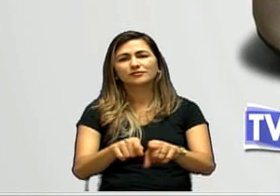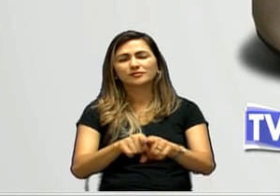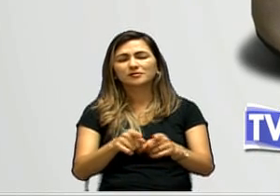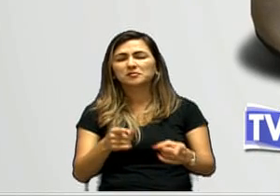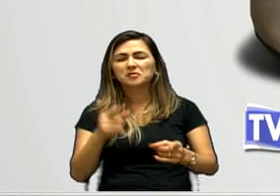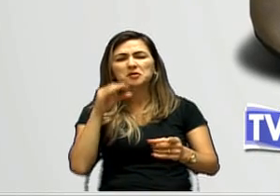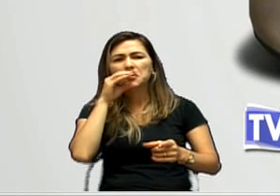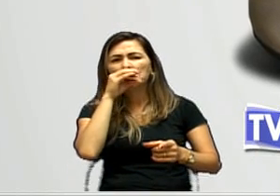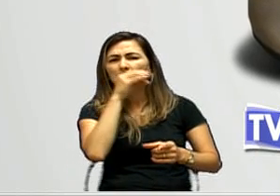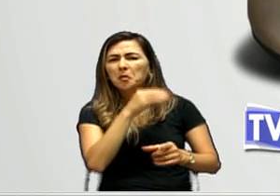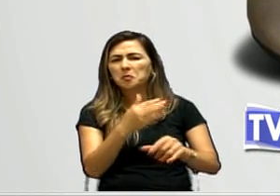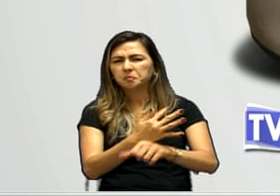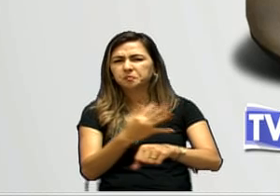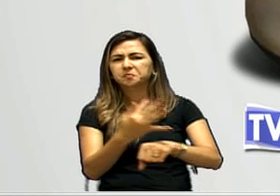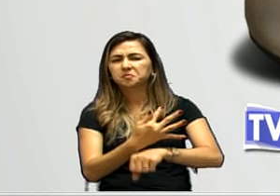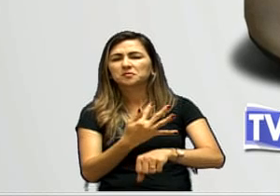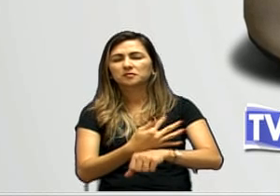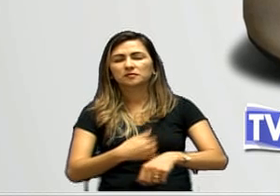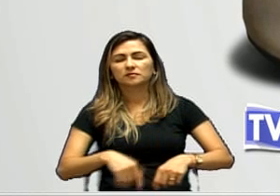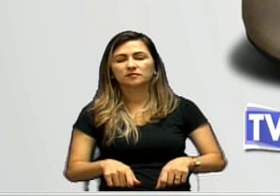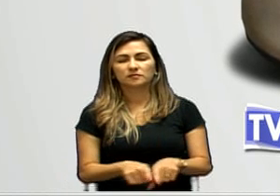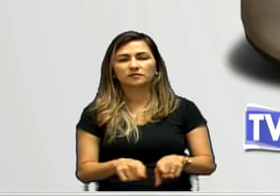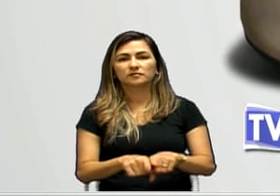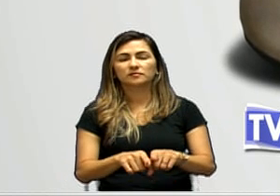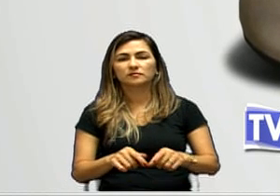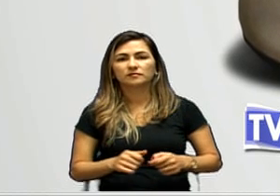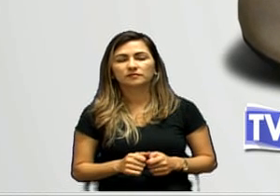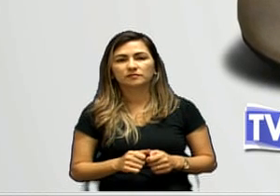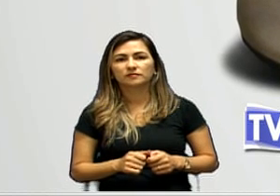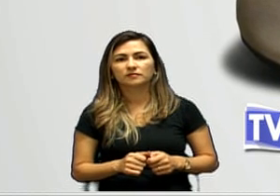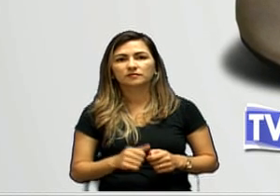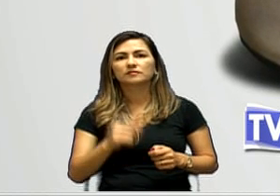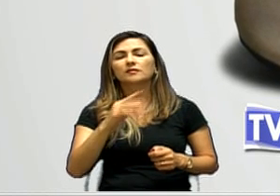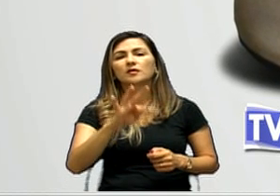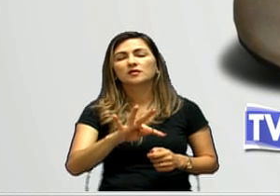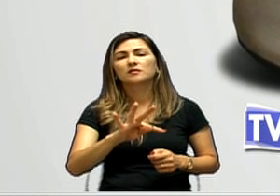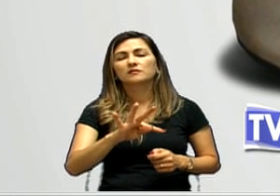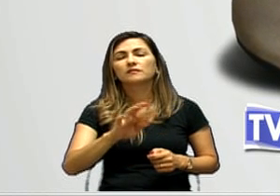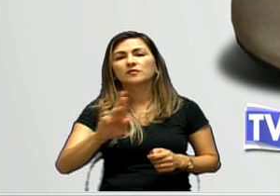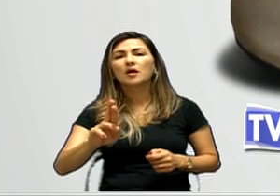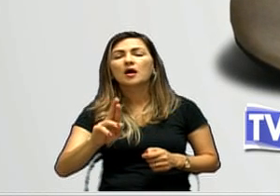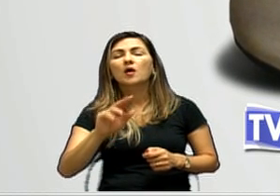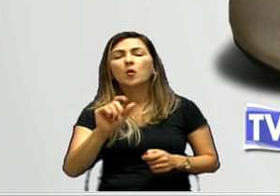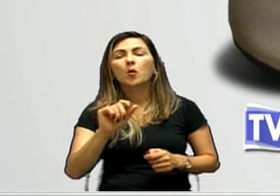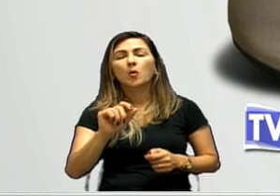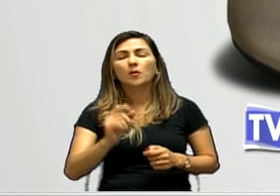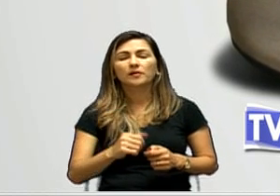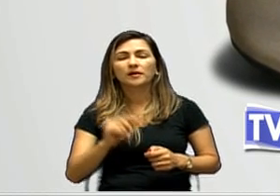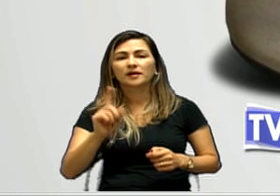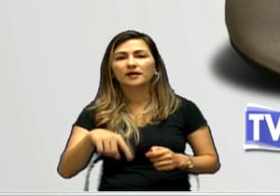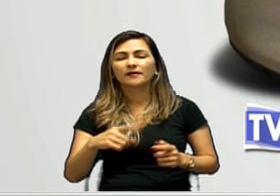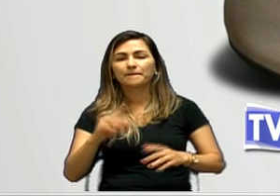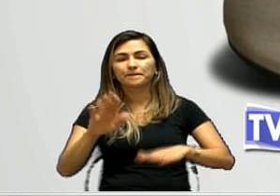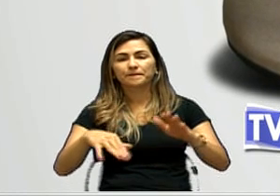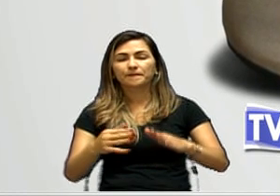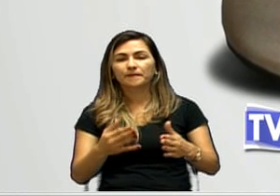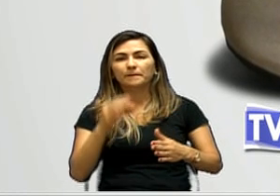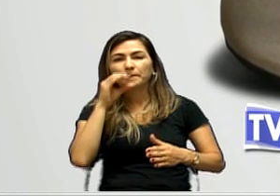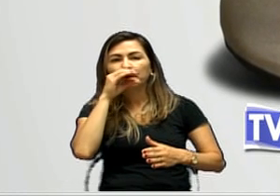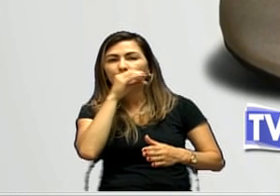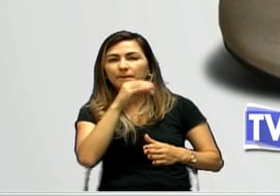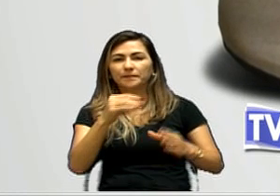Os termorrígidos são plásticos que não se fundem mesmo em elevadas temperaturas. Nessas condições, eles se decompõem, o que em